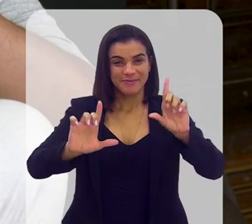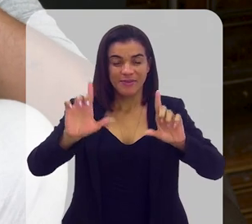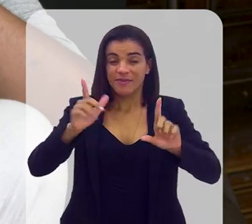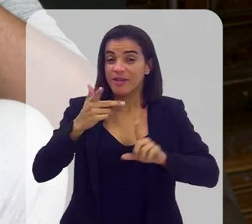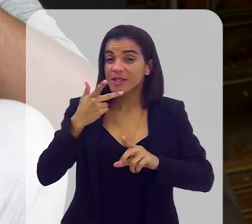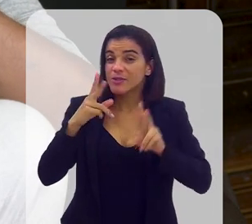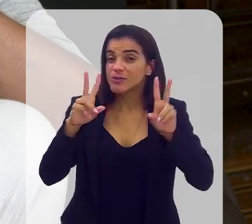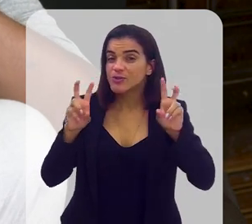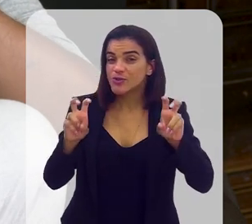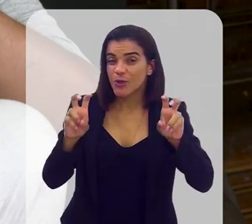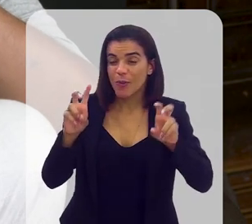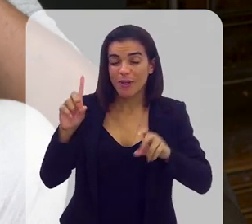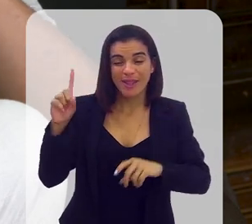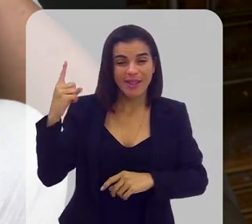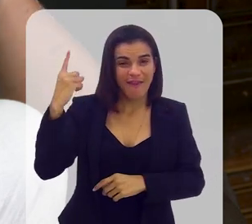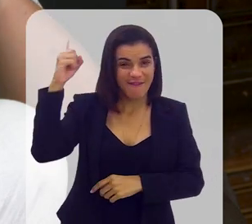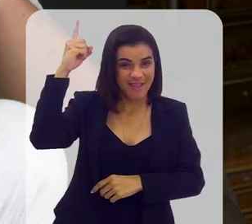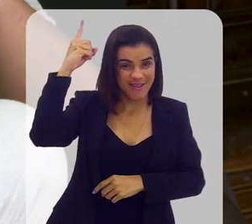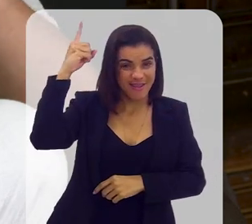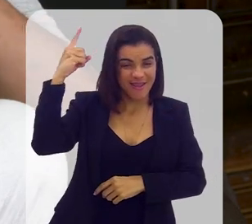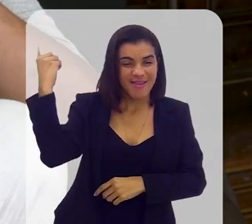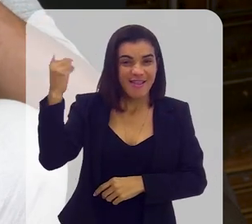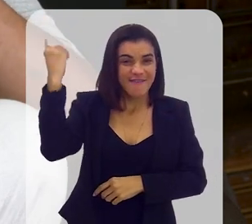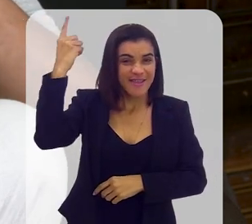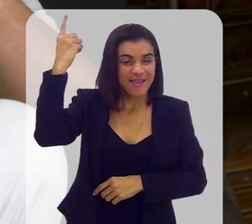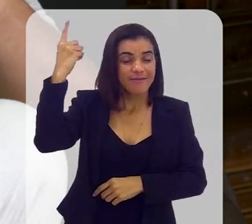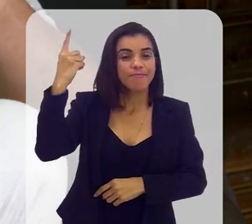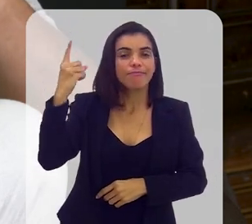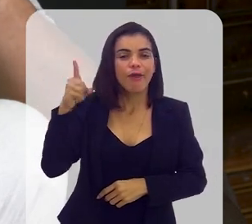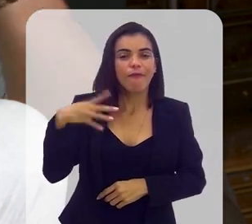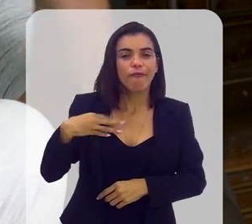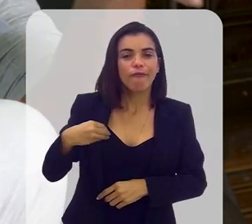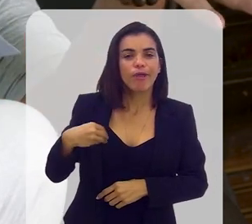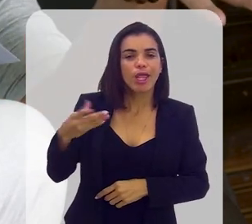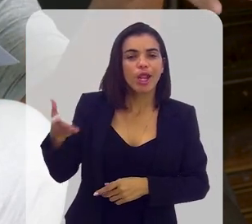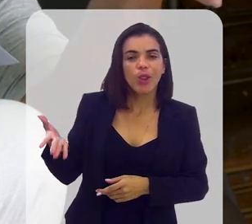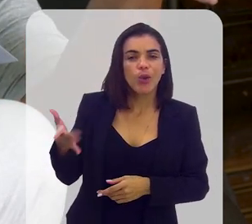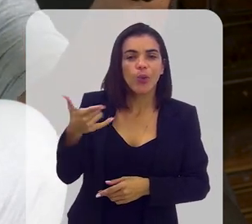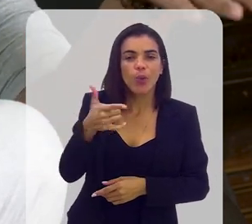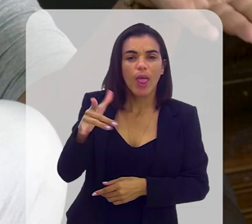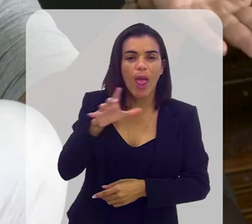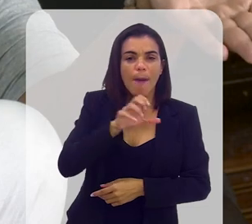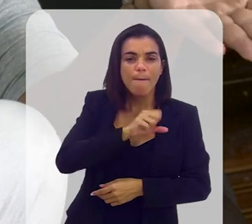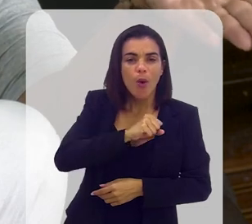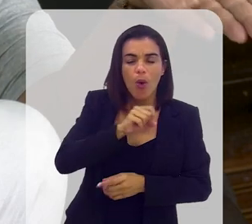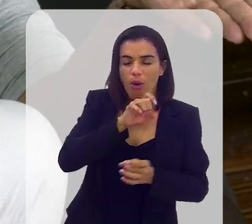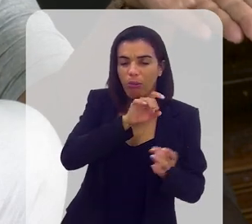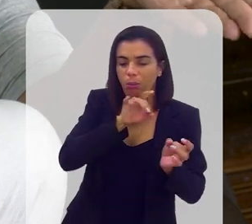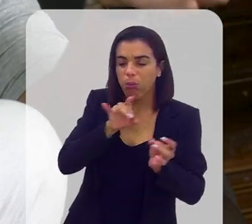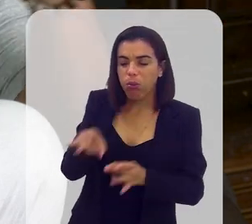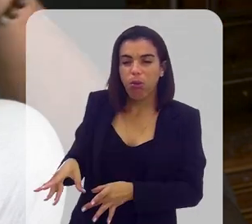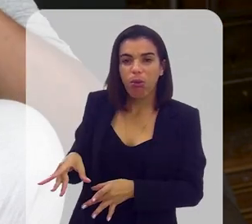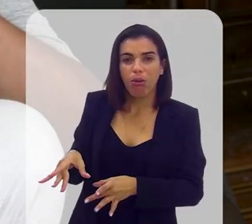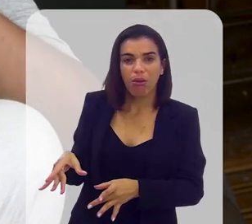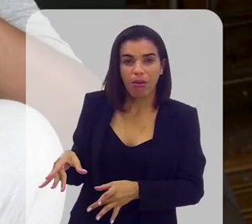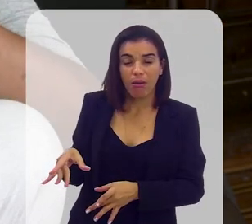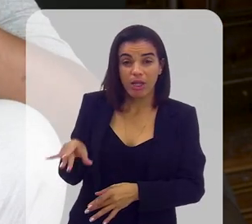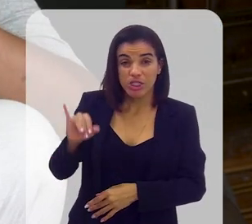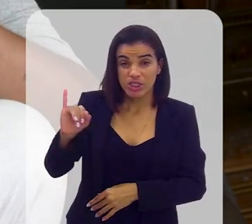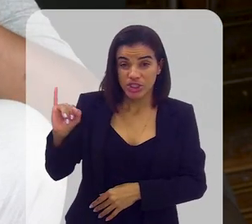falando de Davi, né? Aquele filho certamente rejeitado, Jessé sendo pai,